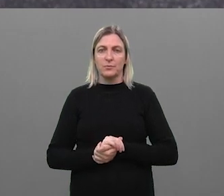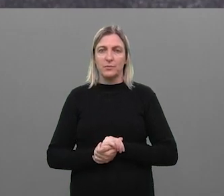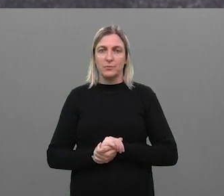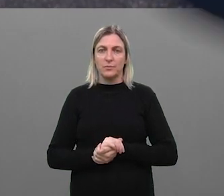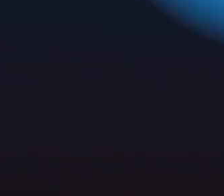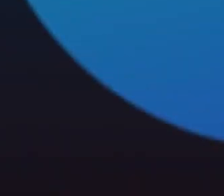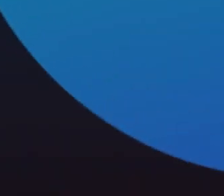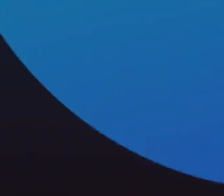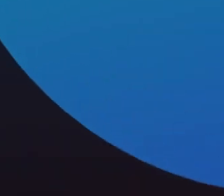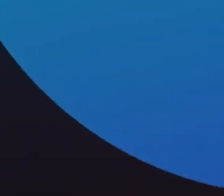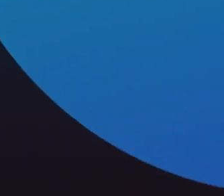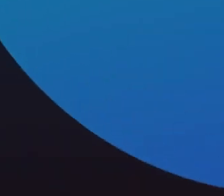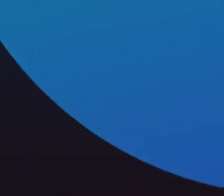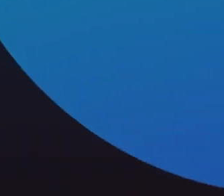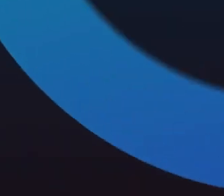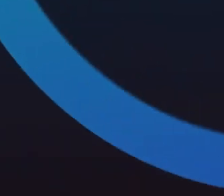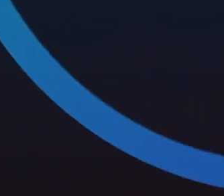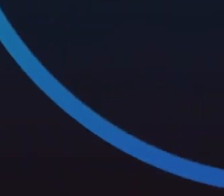mais